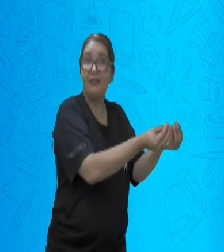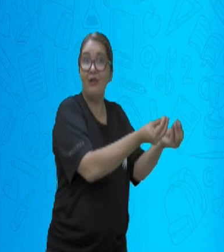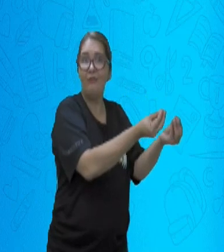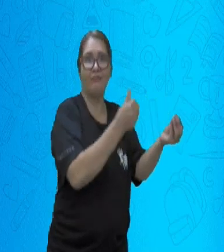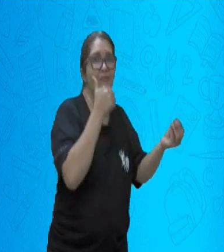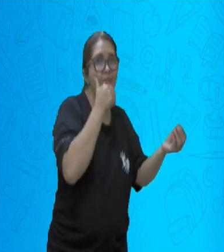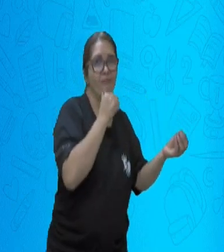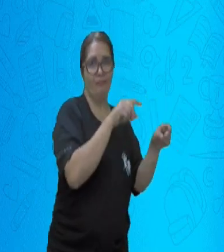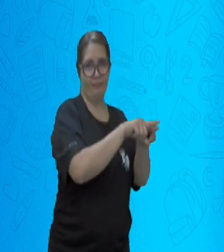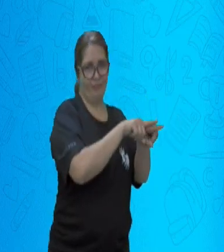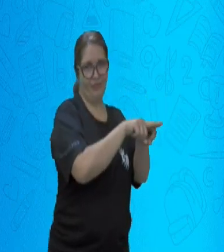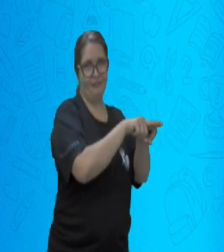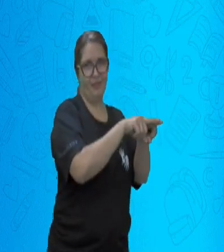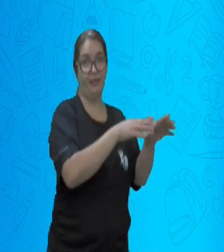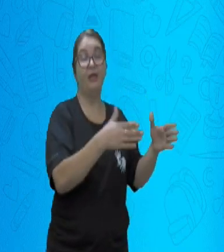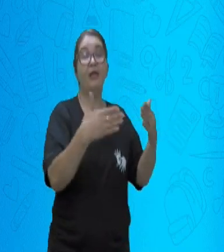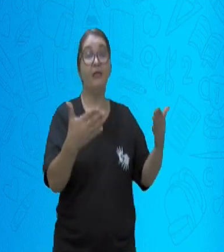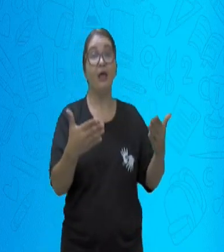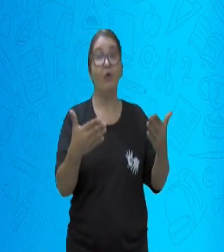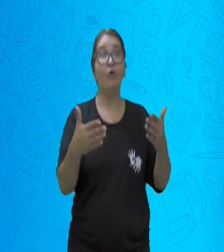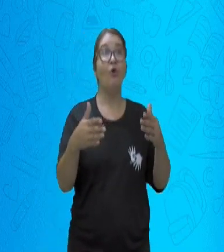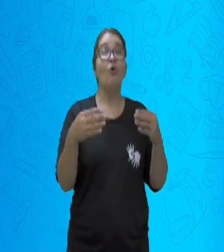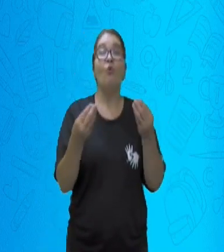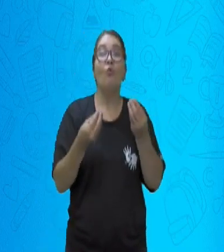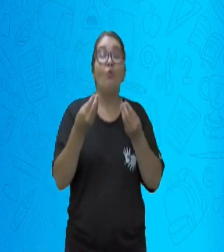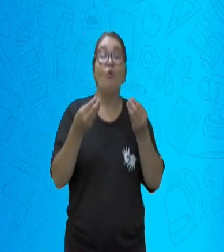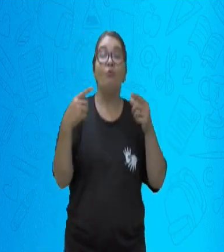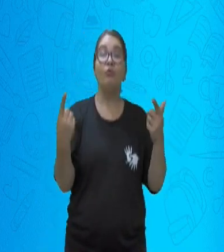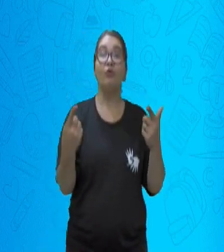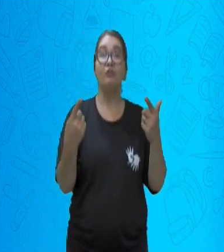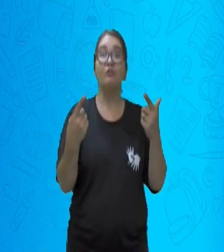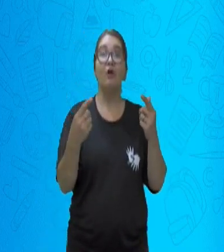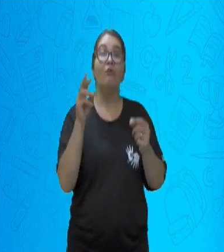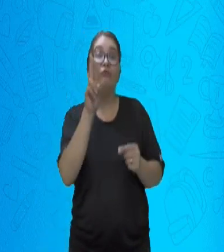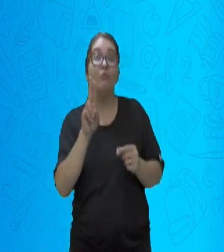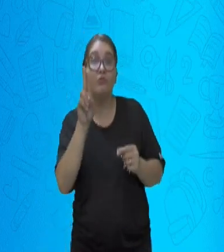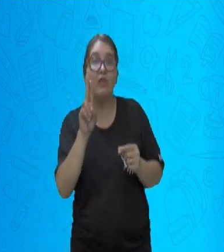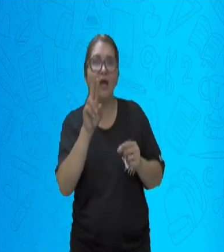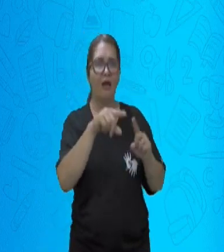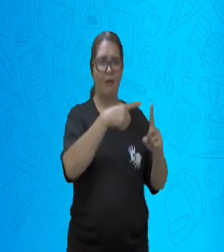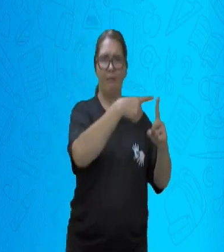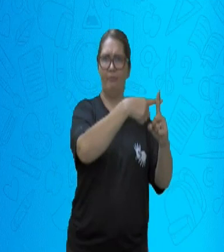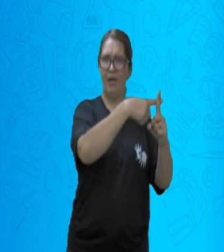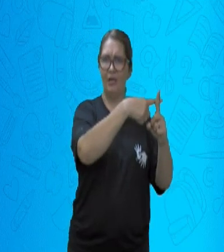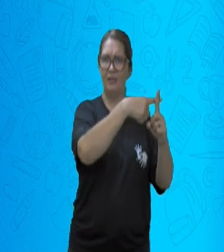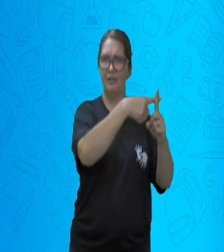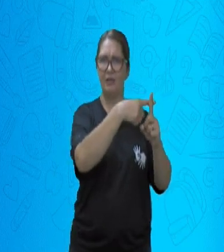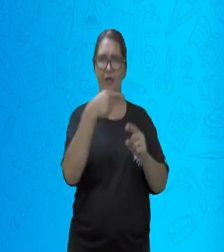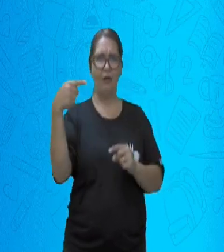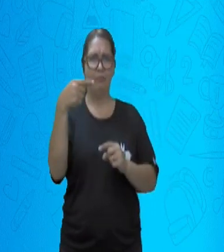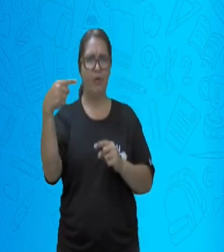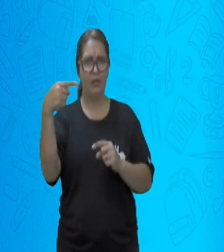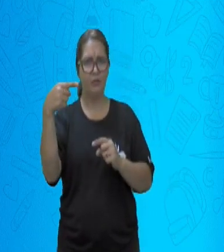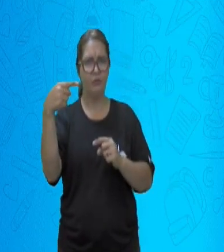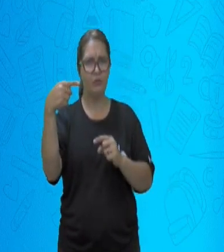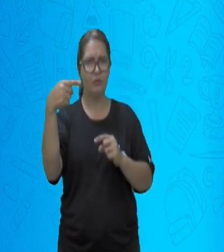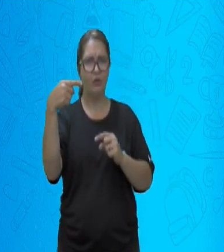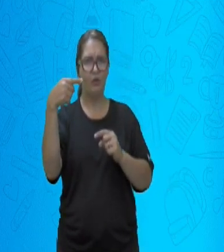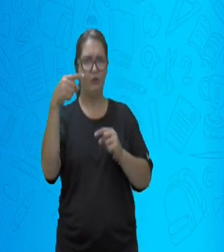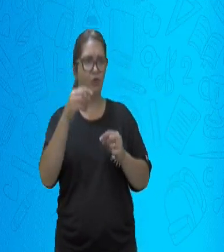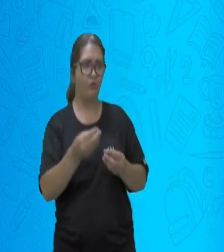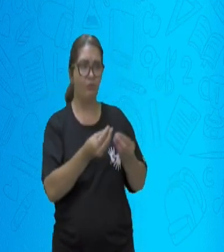vamos acrescentar, somar ou se nós vamos subtrair, tirar. Ela ganhou